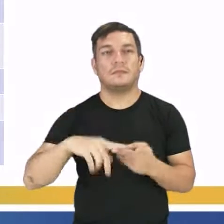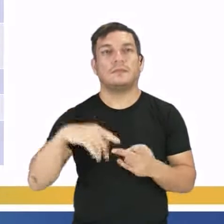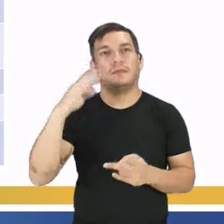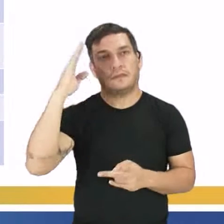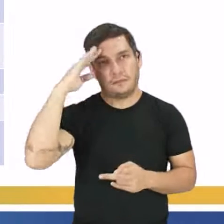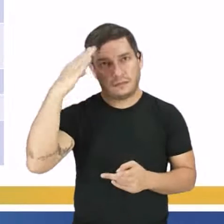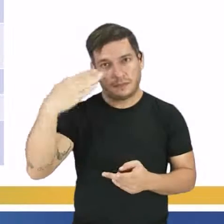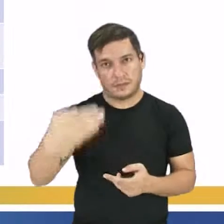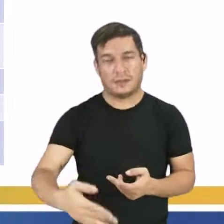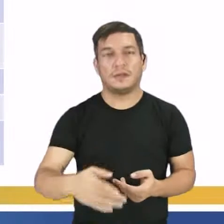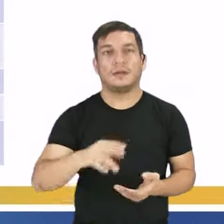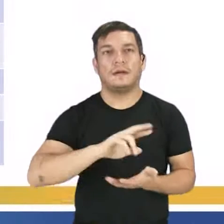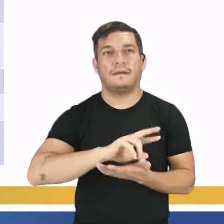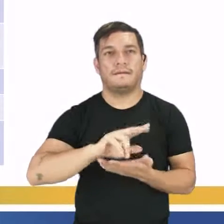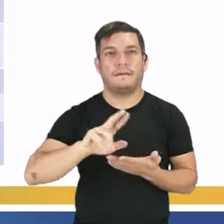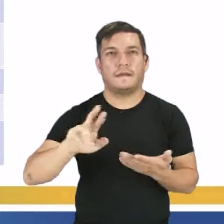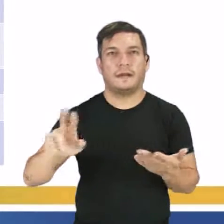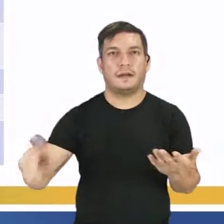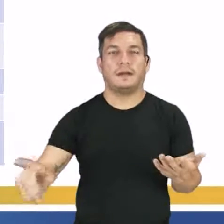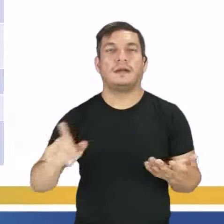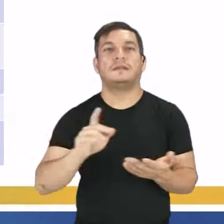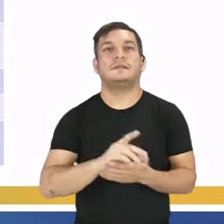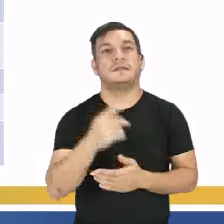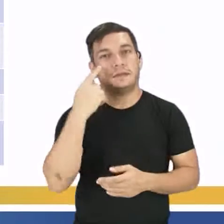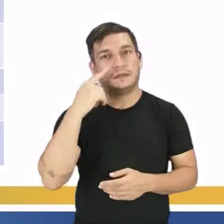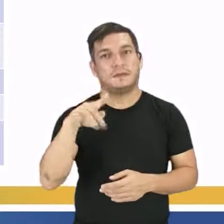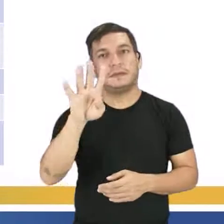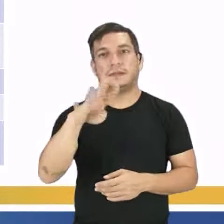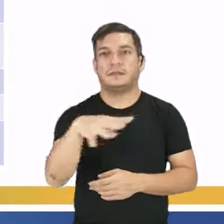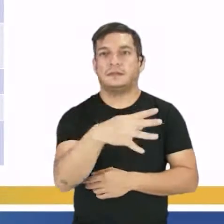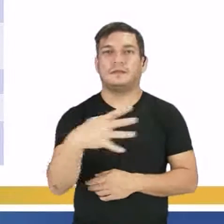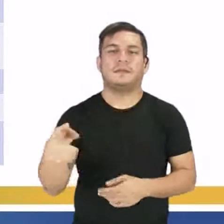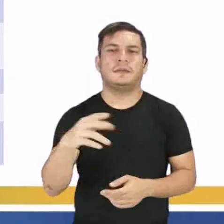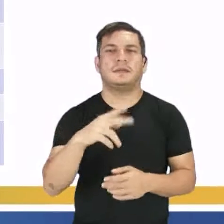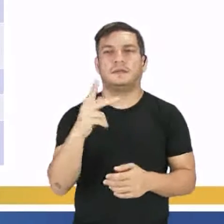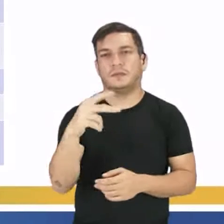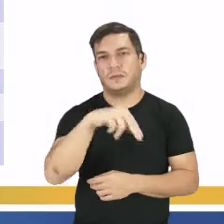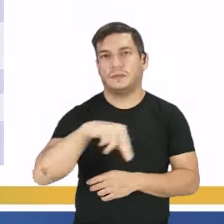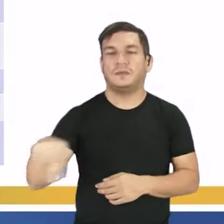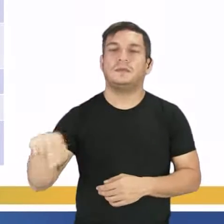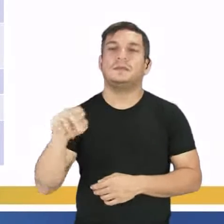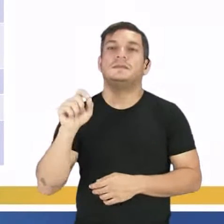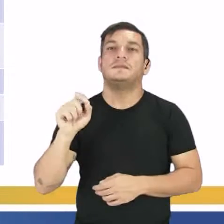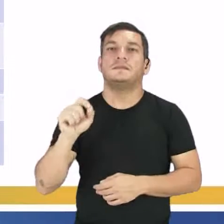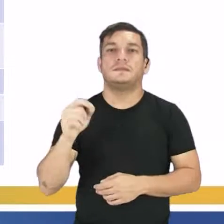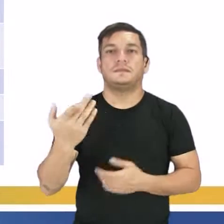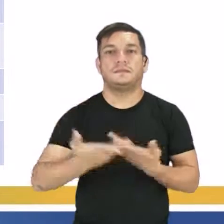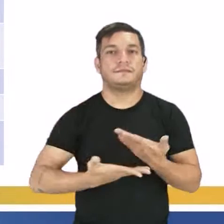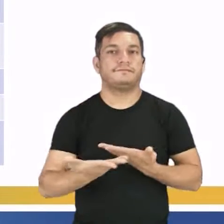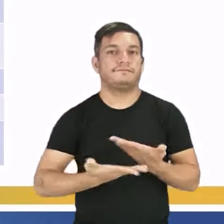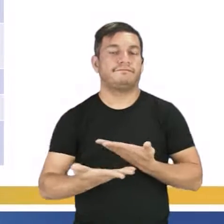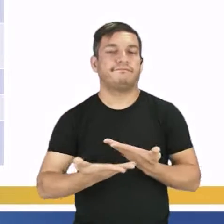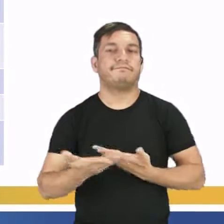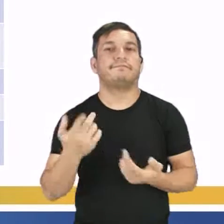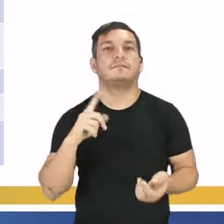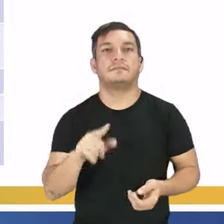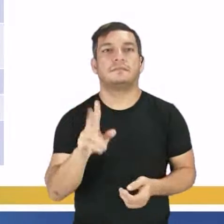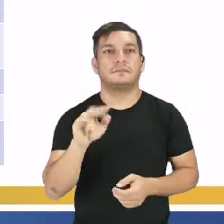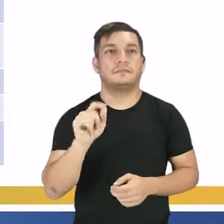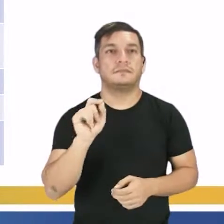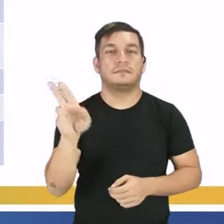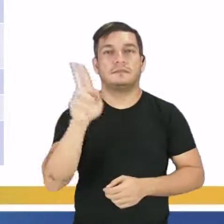Santidade, Eminência, Vossa Reverendíssima. Então, vários pronomes de tratamentos que vão